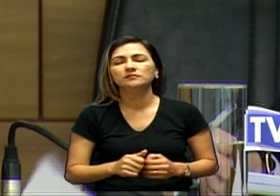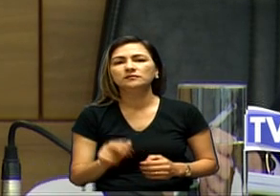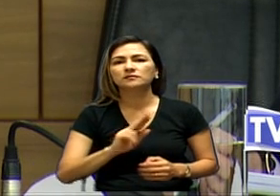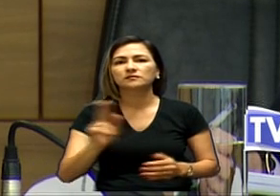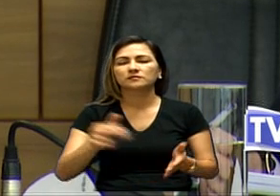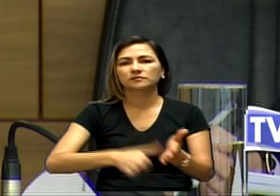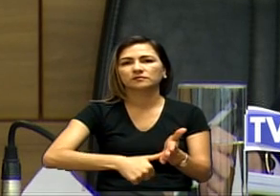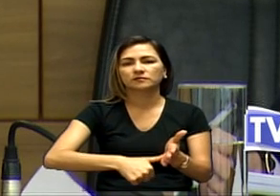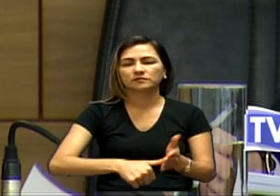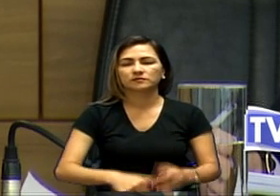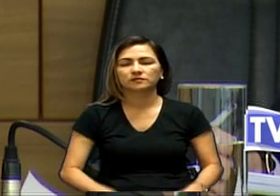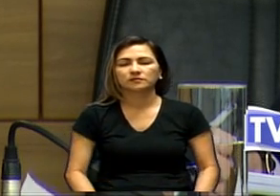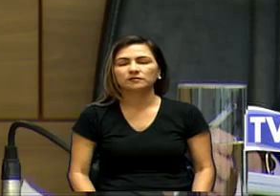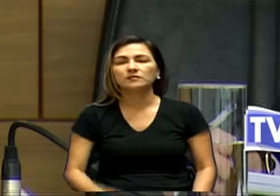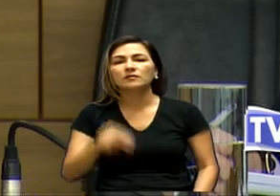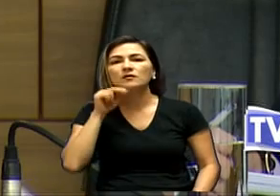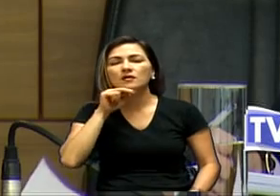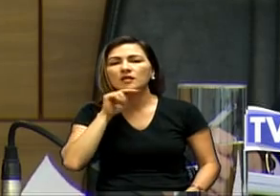Anselmo está fora.